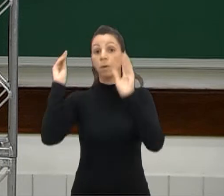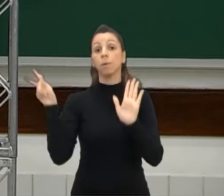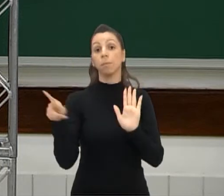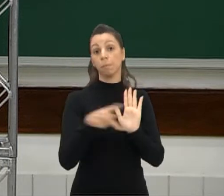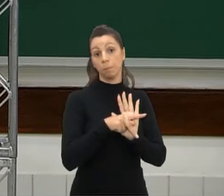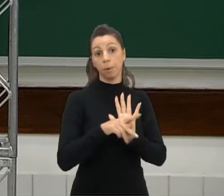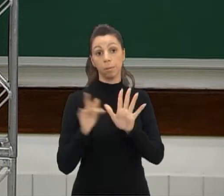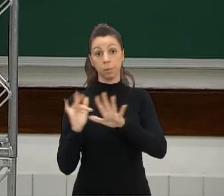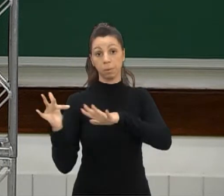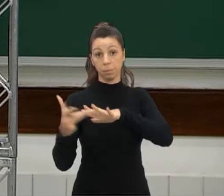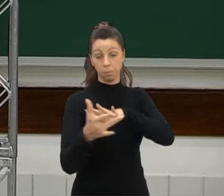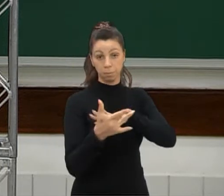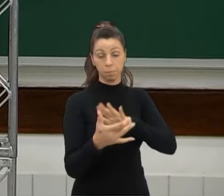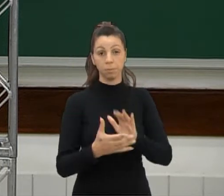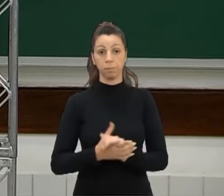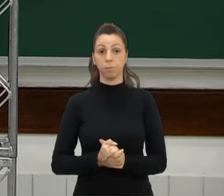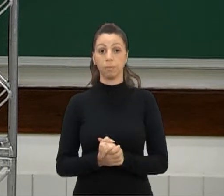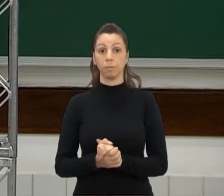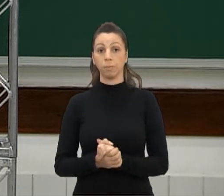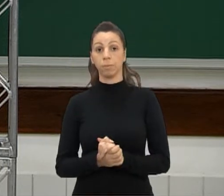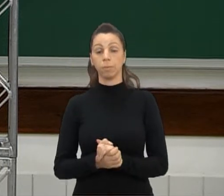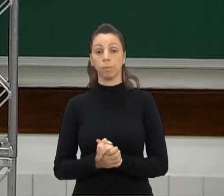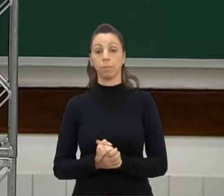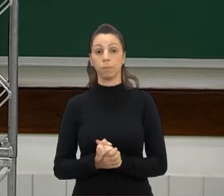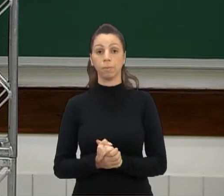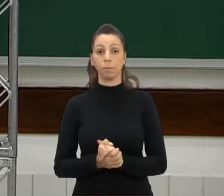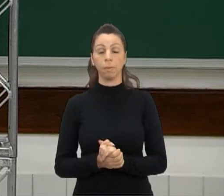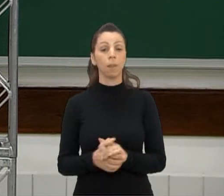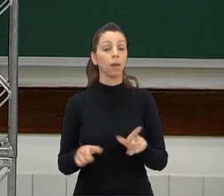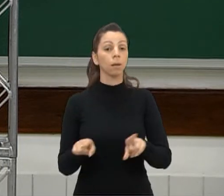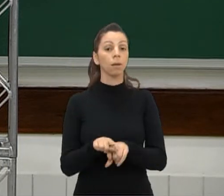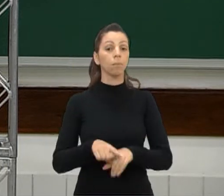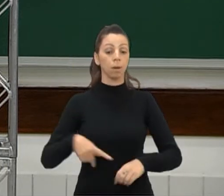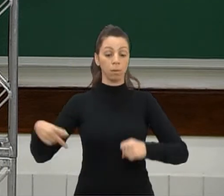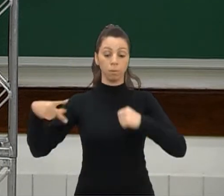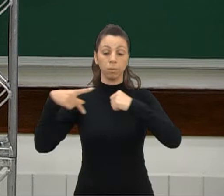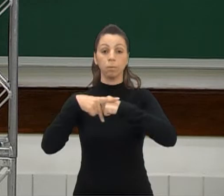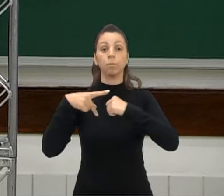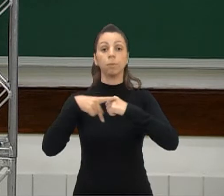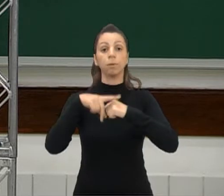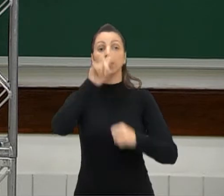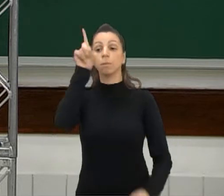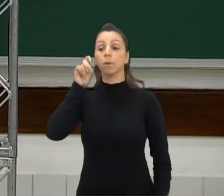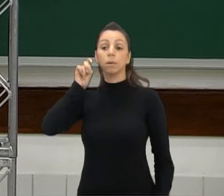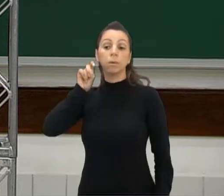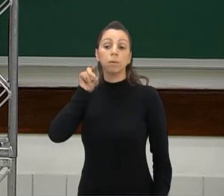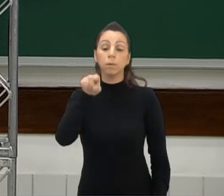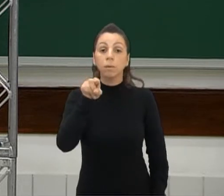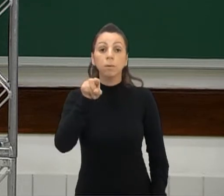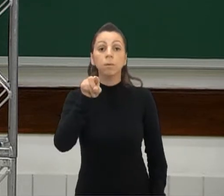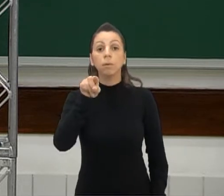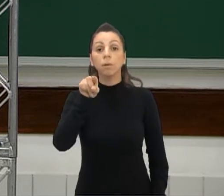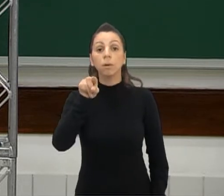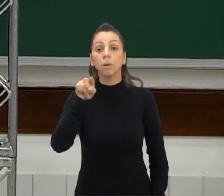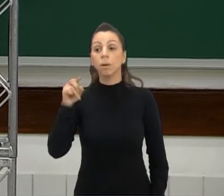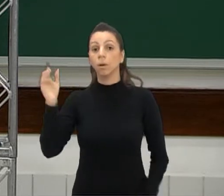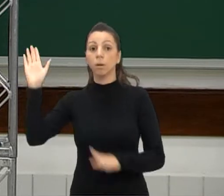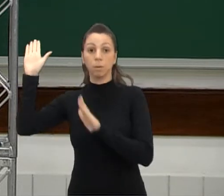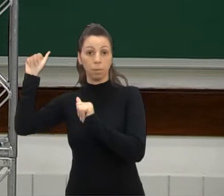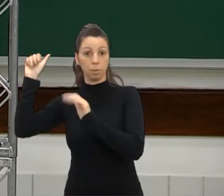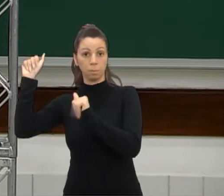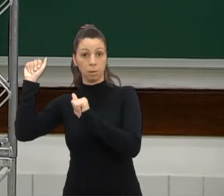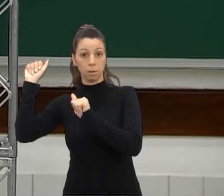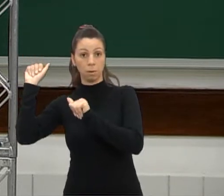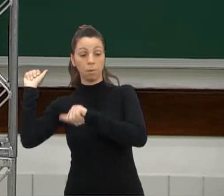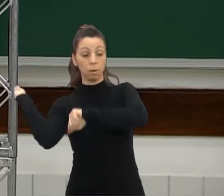ver os pronombres interrogativos em espanhol e vamos ver que muda um pouquinho em relação à língua portuguesa.